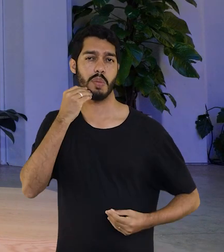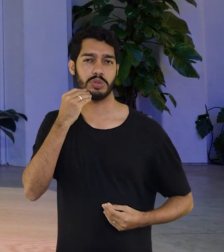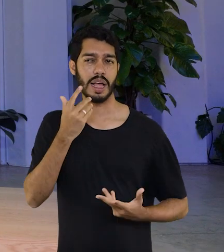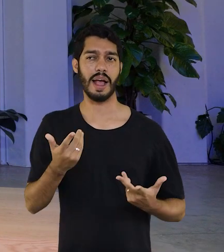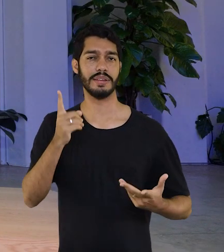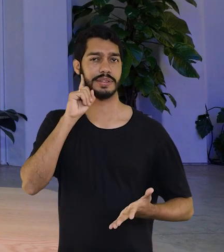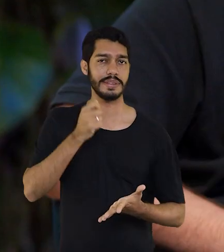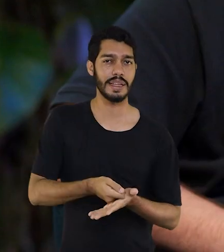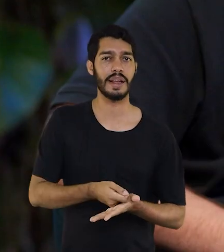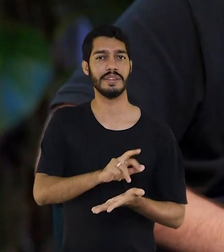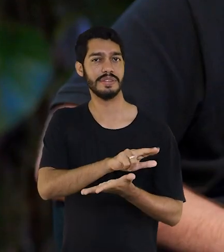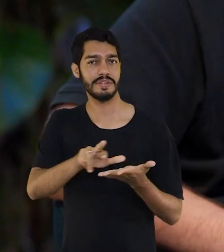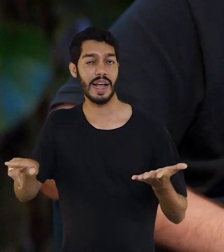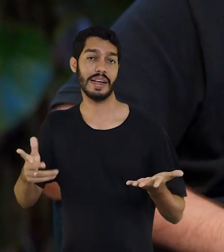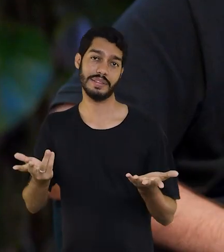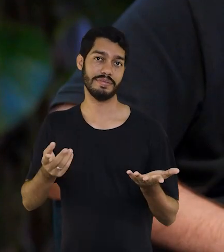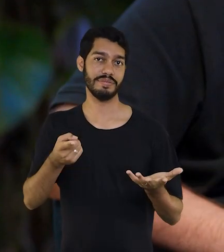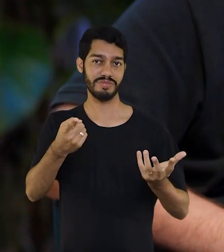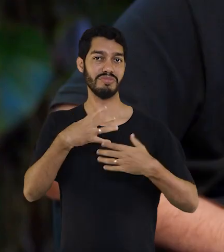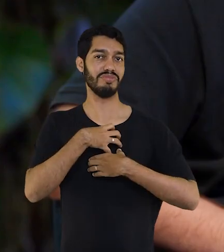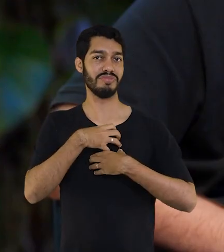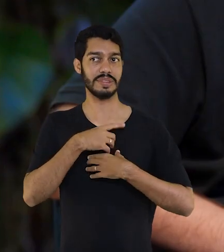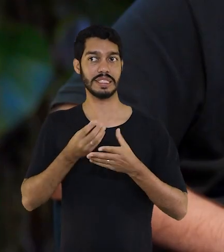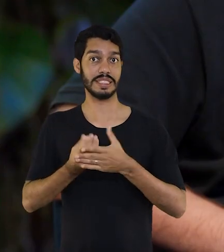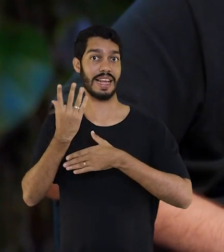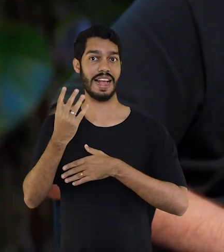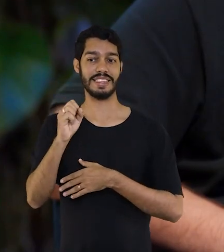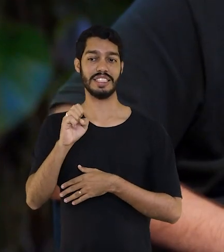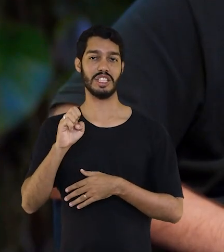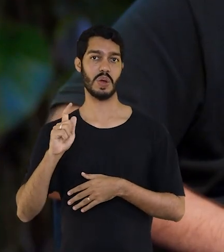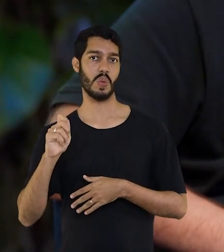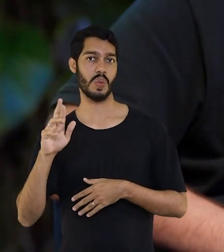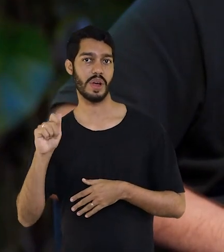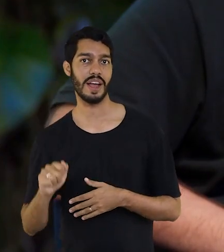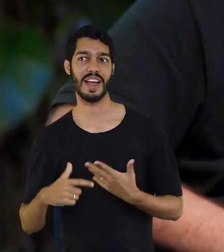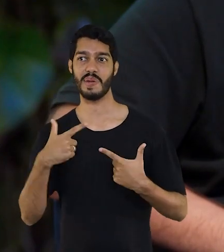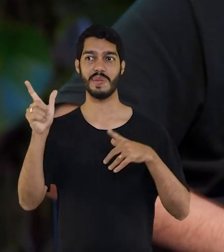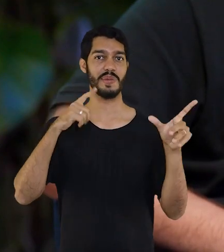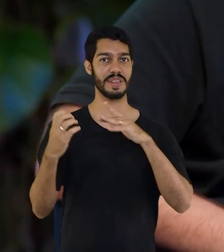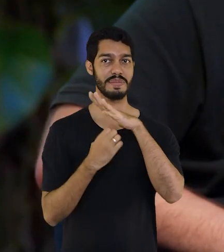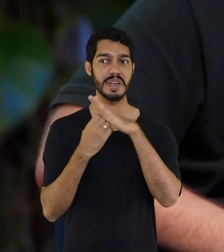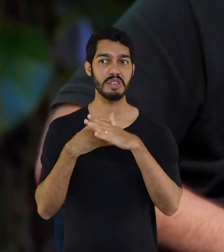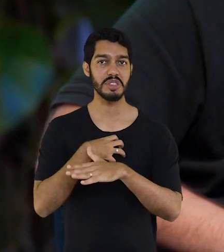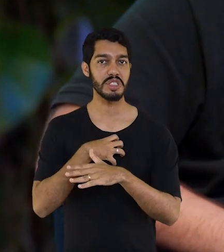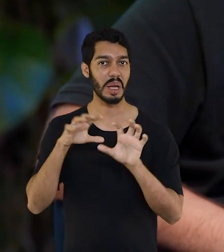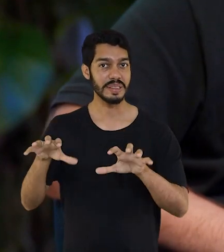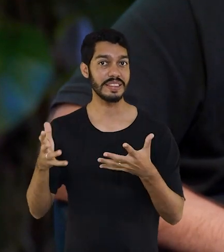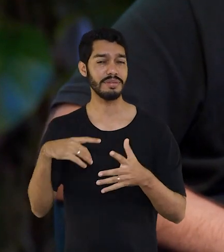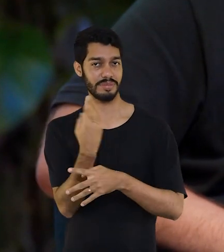recheados de tomadas de decisão, né? Você teve que tomar muitas decisões para esse teu momento, para criar a Segura para outras empresas, pela sua